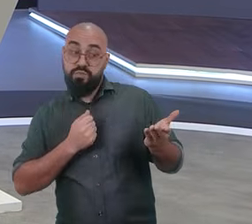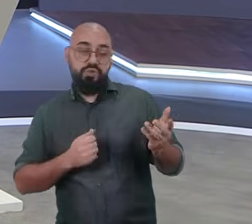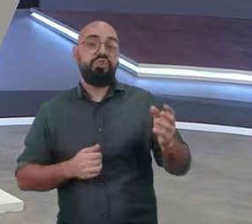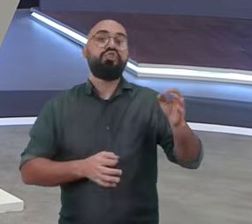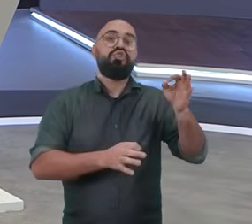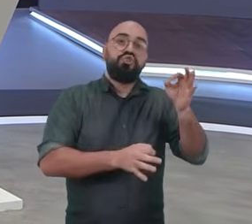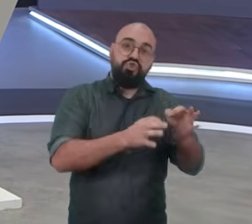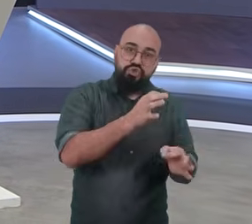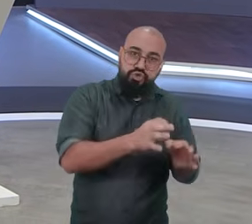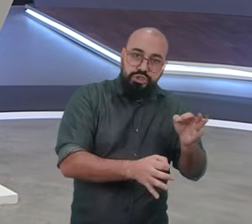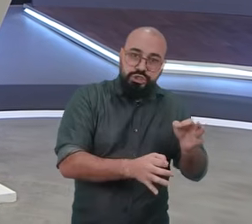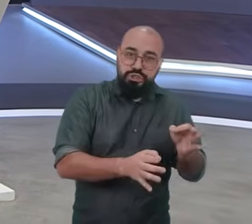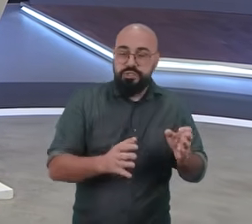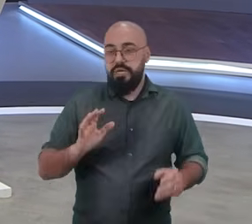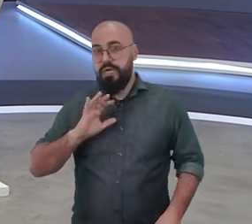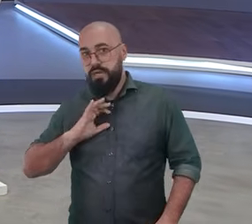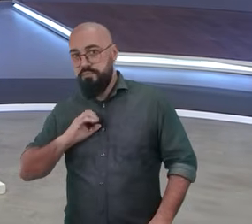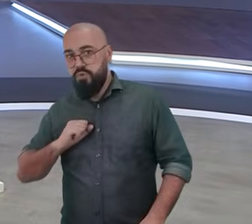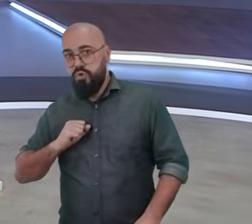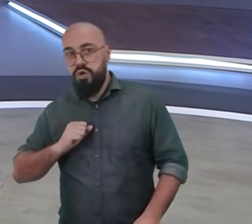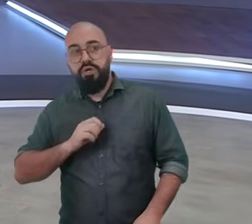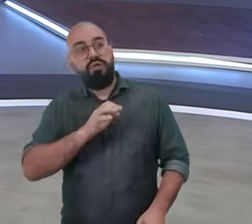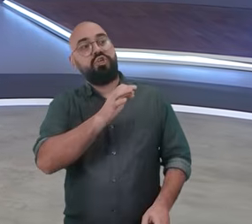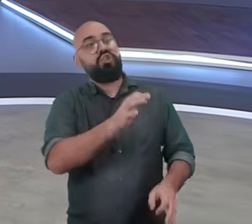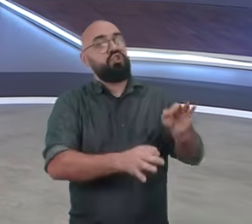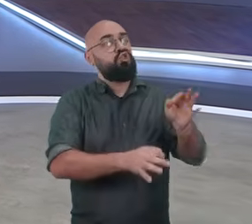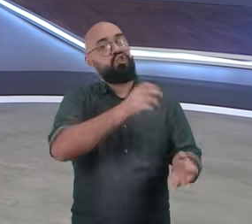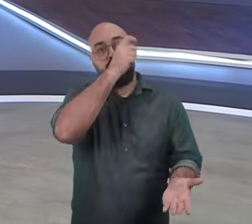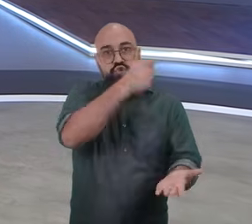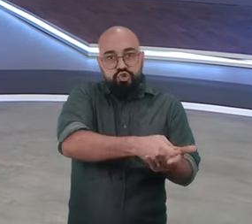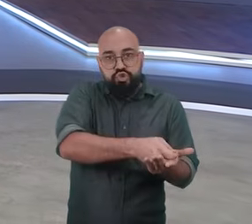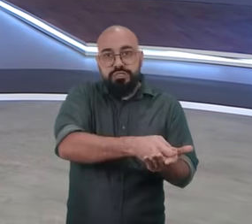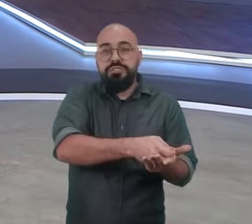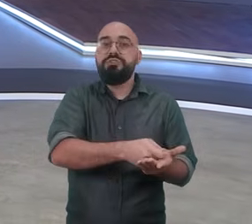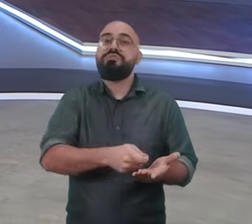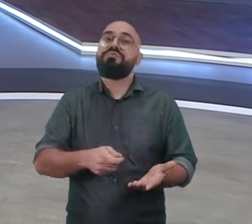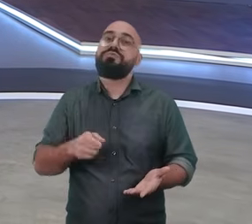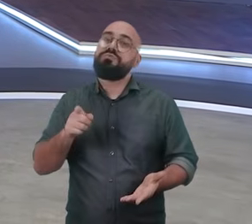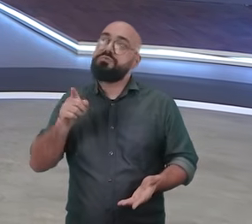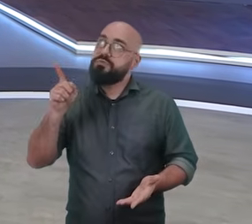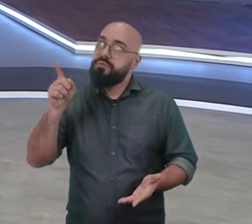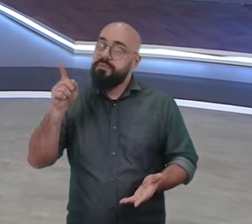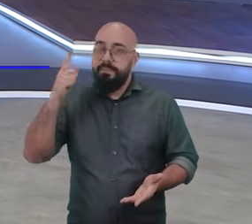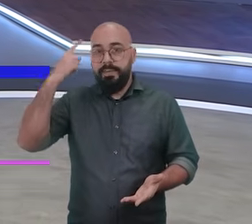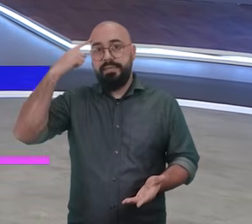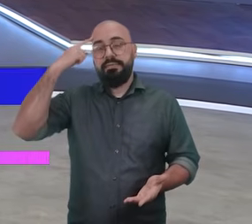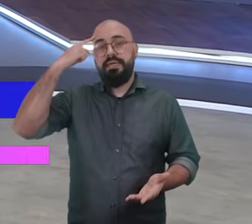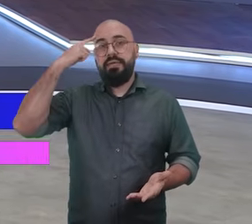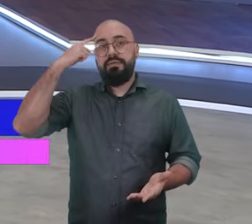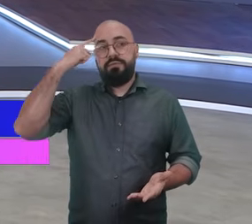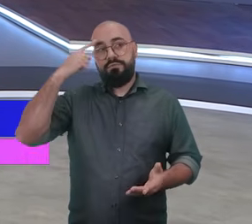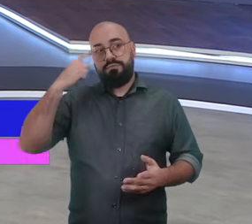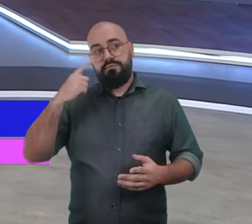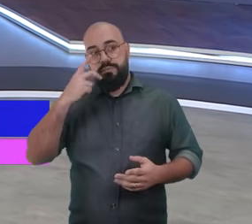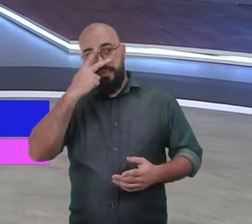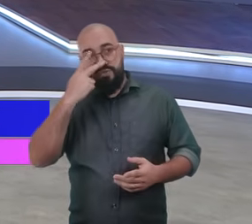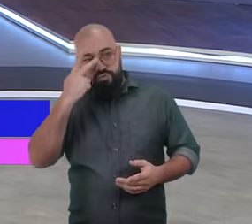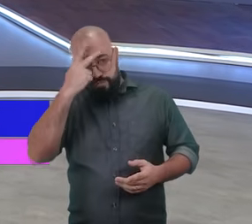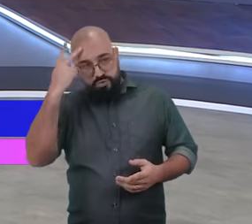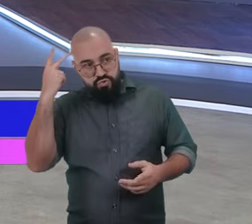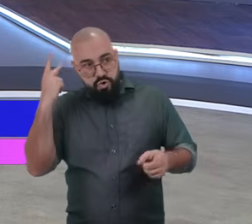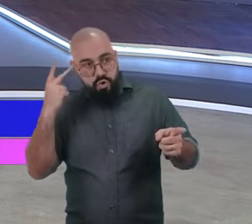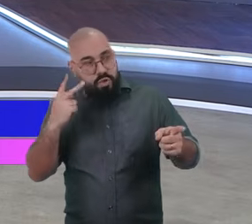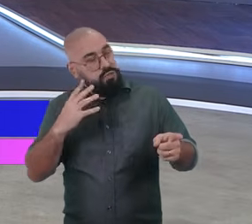justiça, entre amor e juízo. Mas pensar que aqueles que não serão